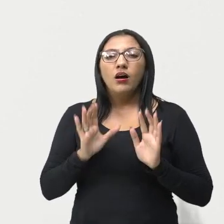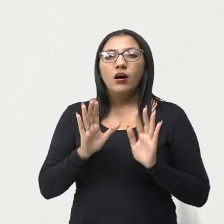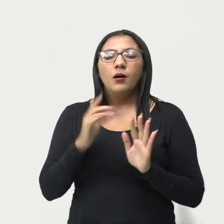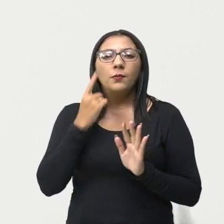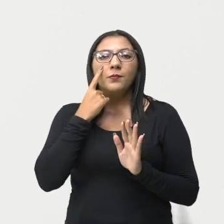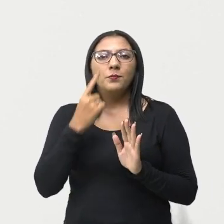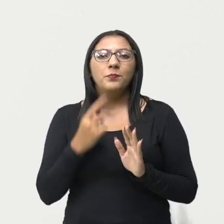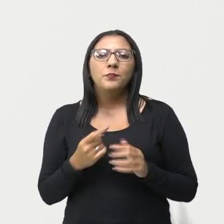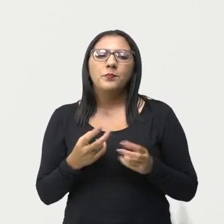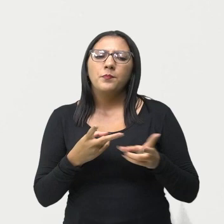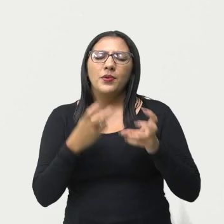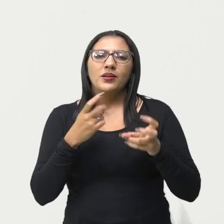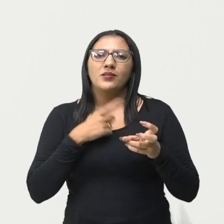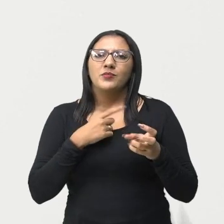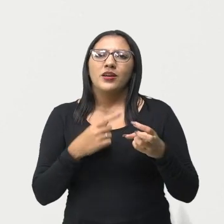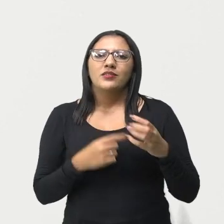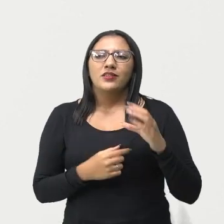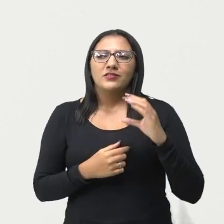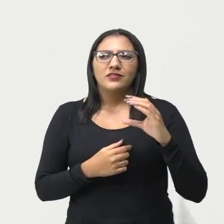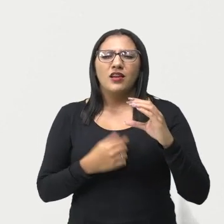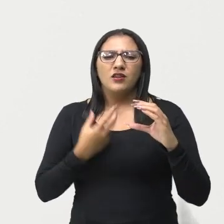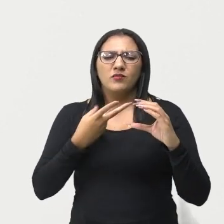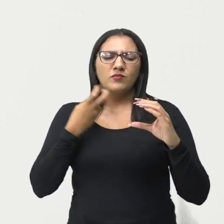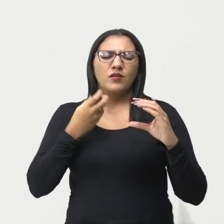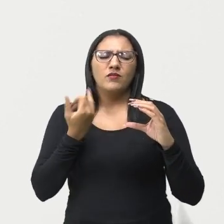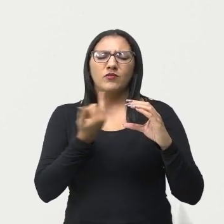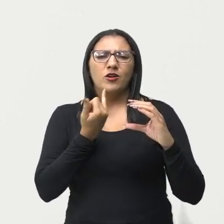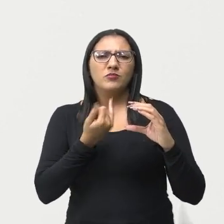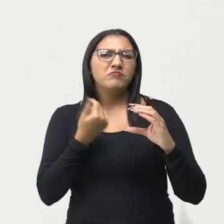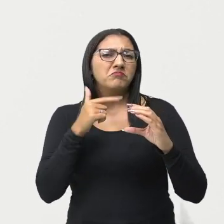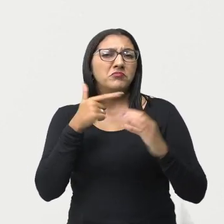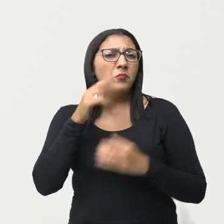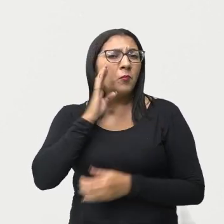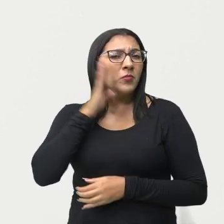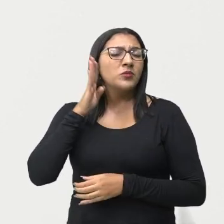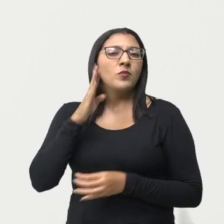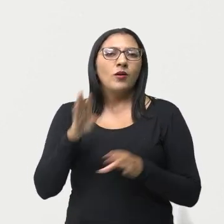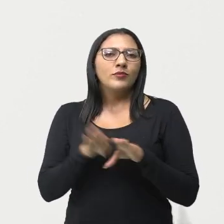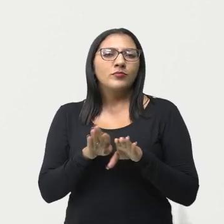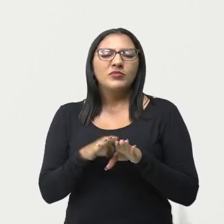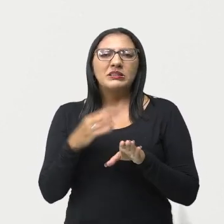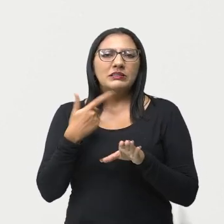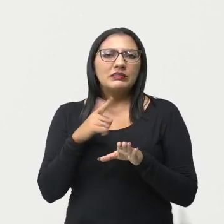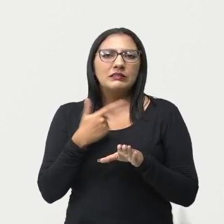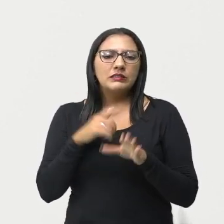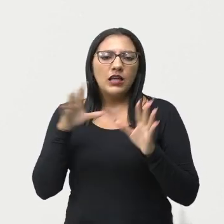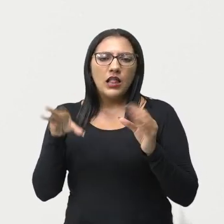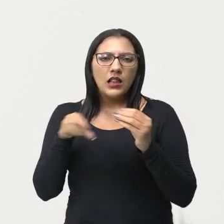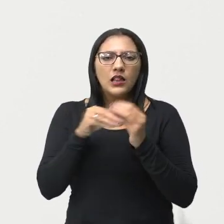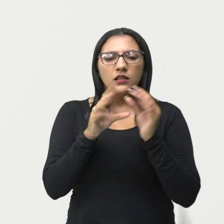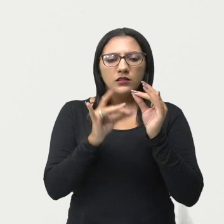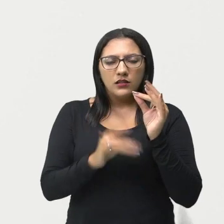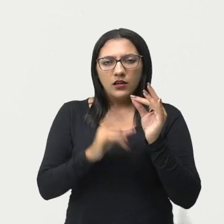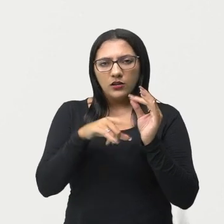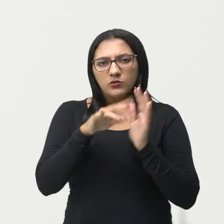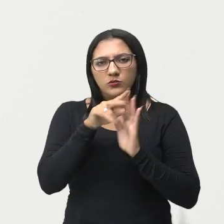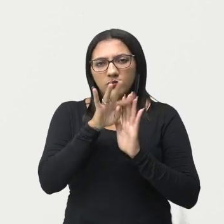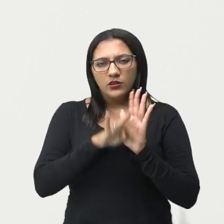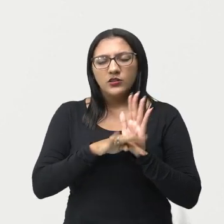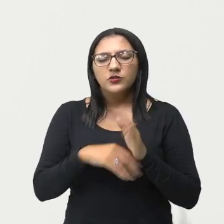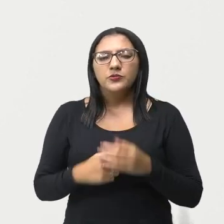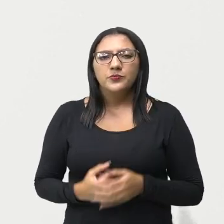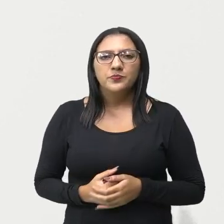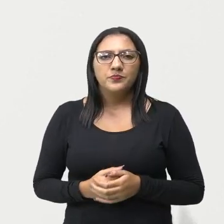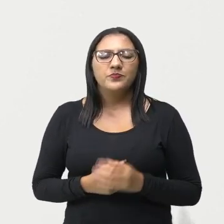que essa informação aqui também não é a principal e também não está de forma clara dentro do nosso texto. E na letra